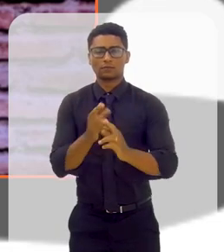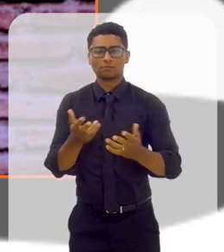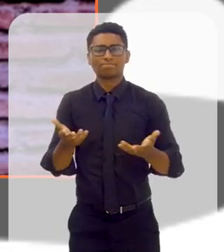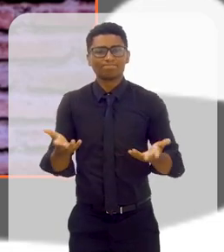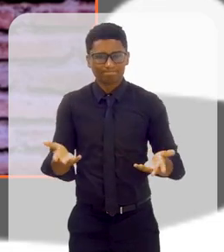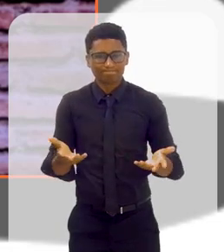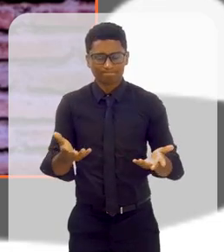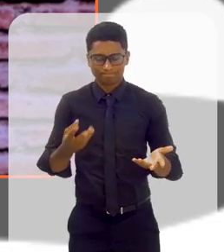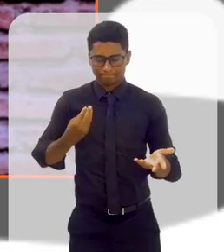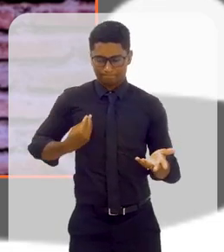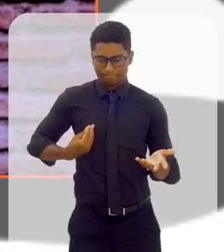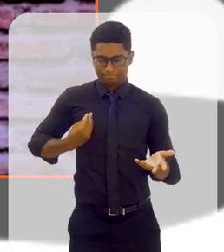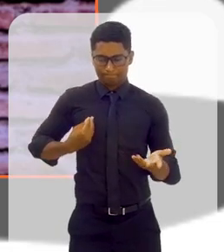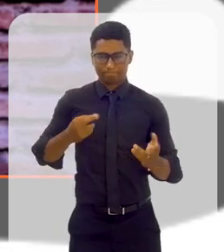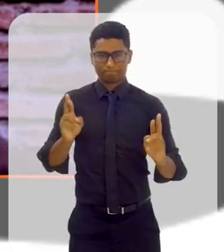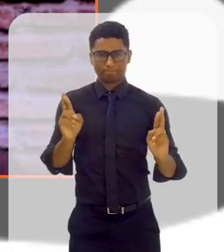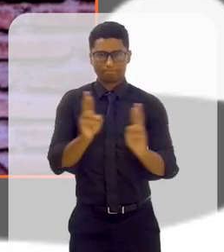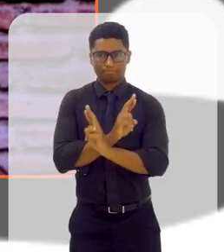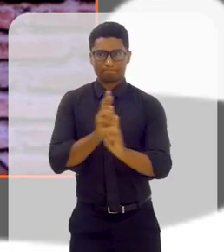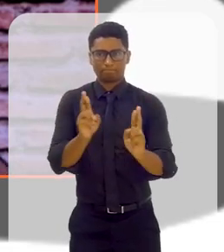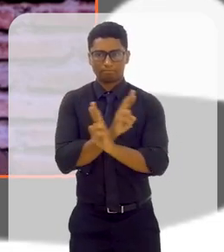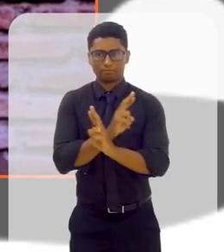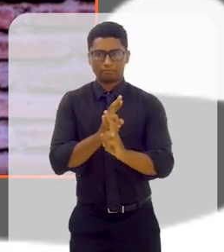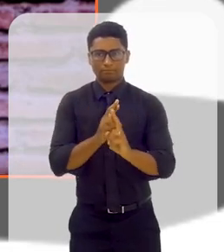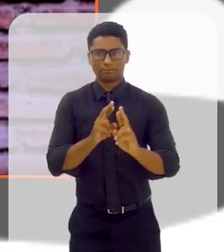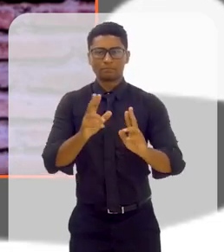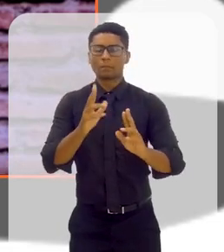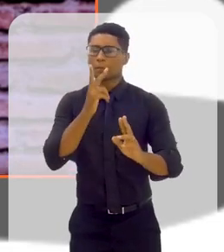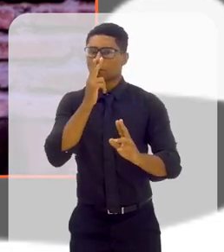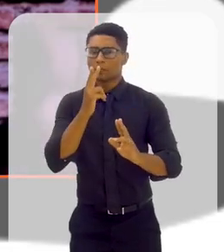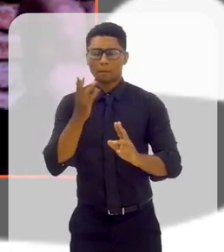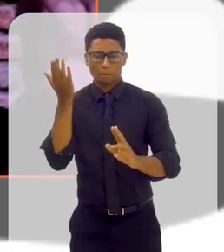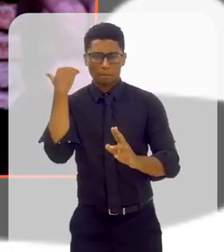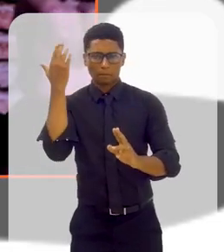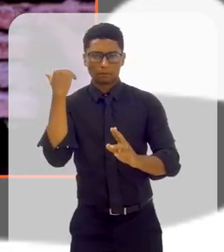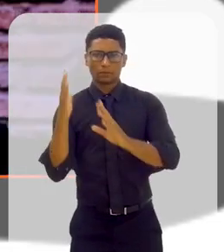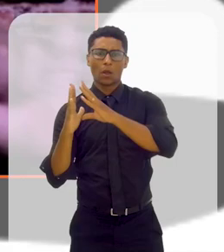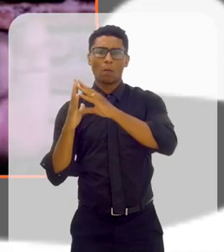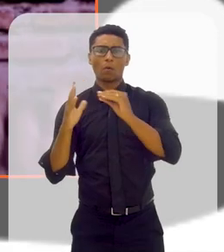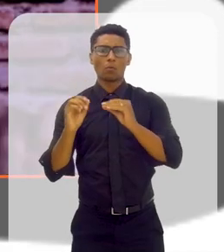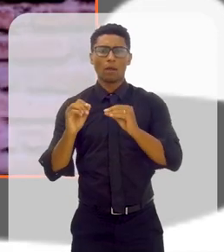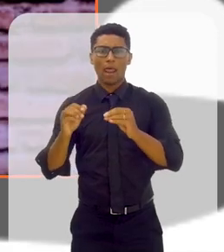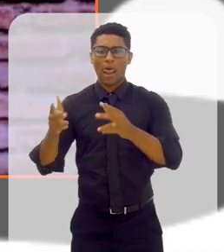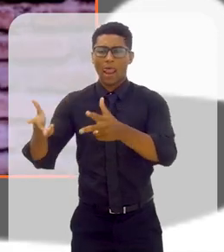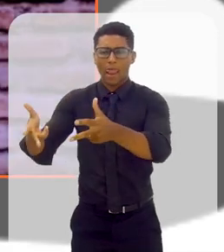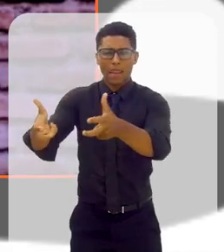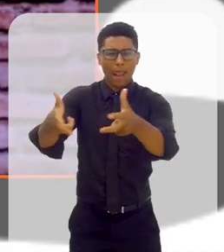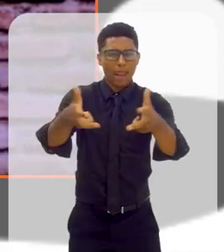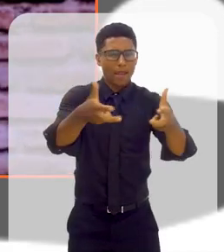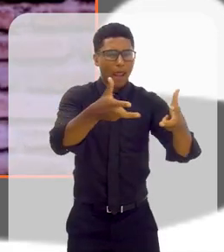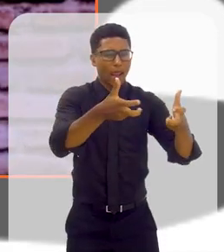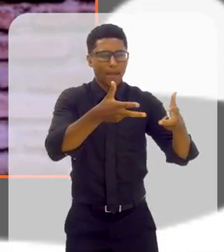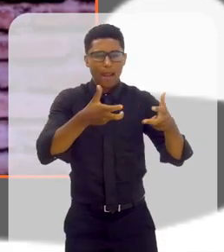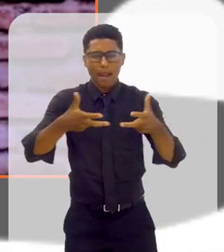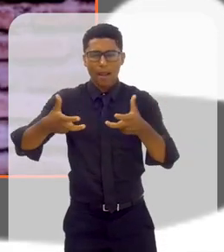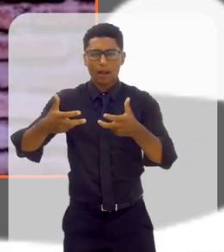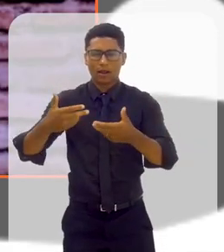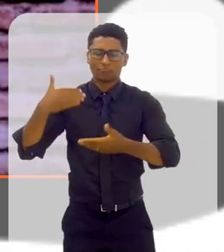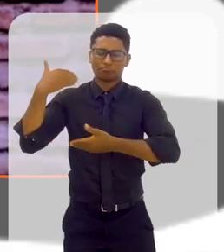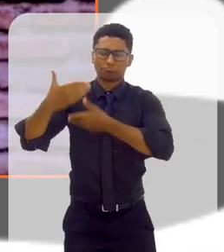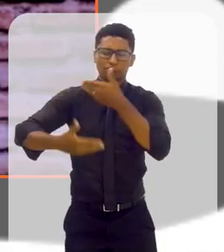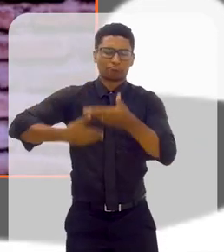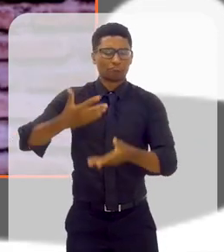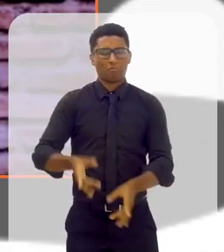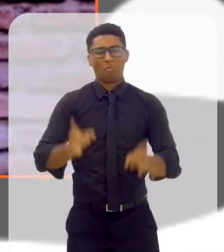sem a necessidade do conhecido modelo extrativista de extração, produção e descarte.